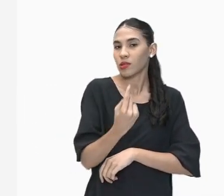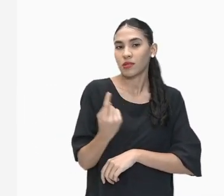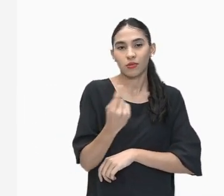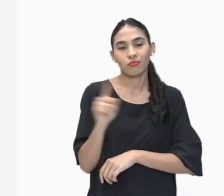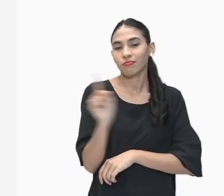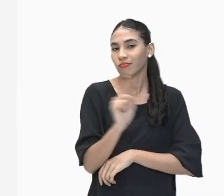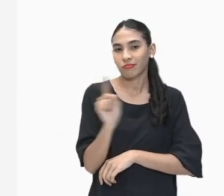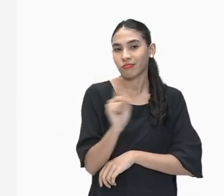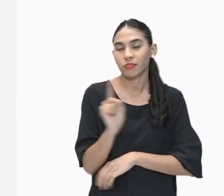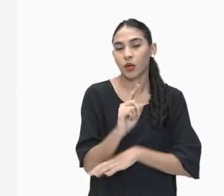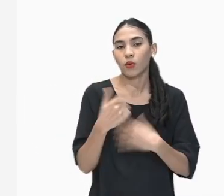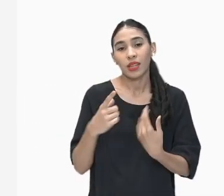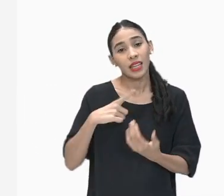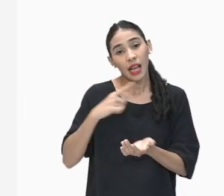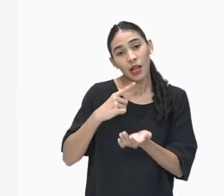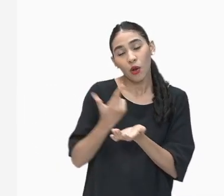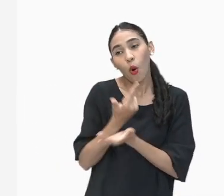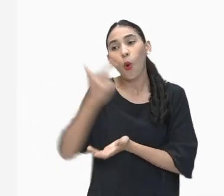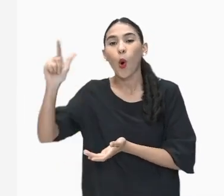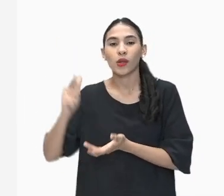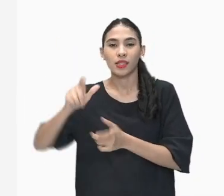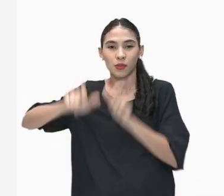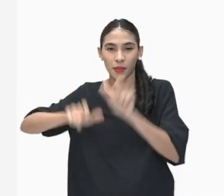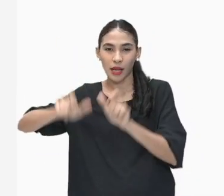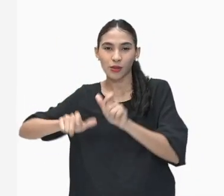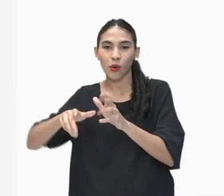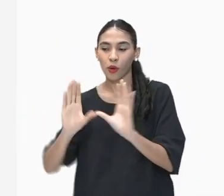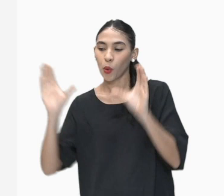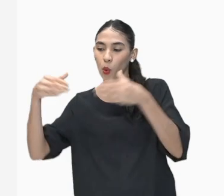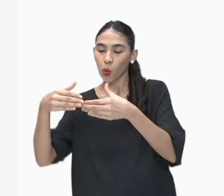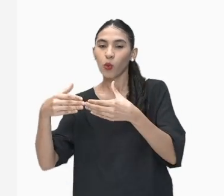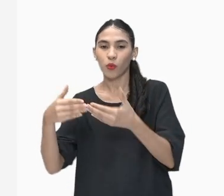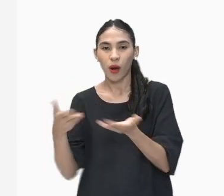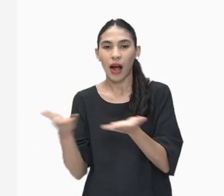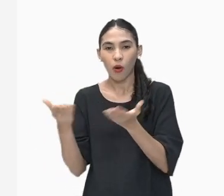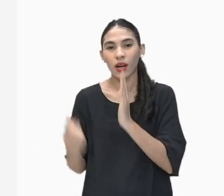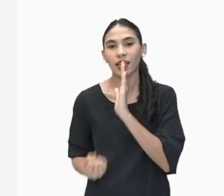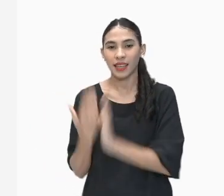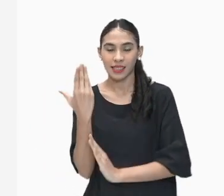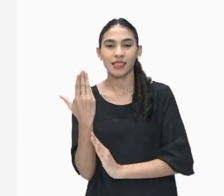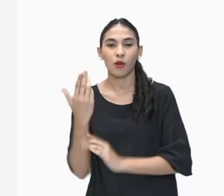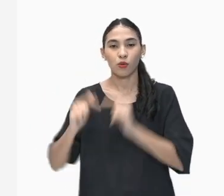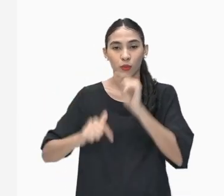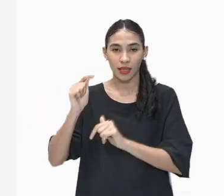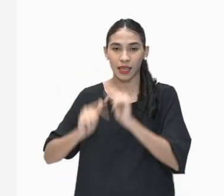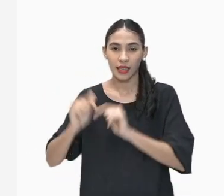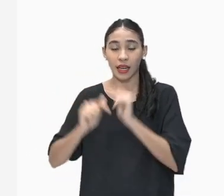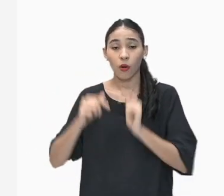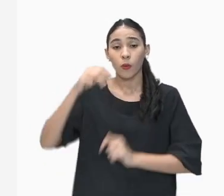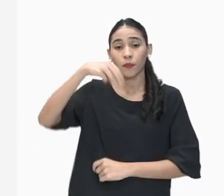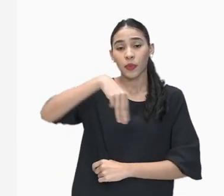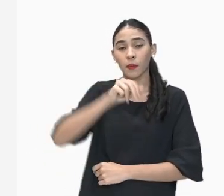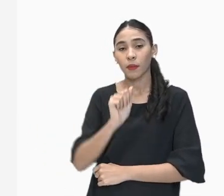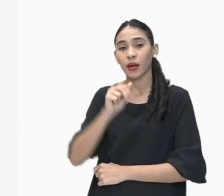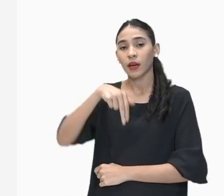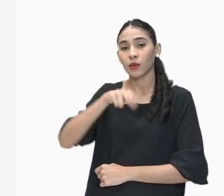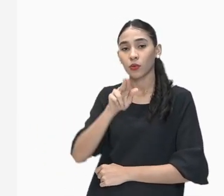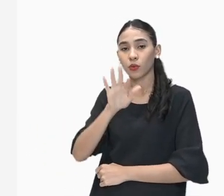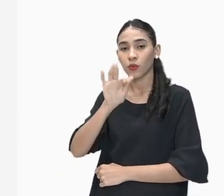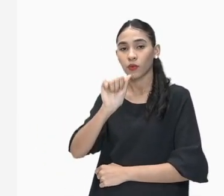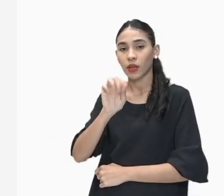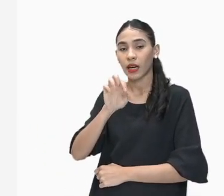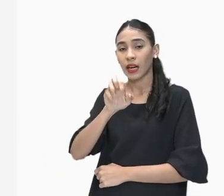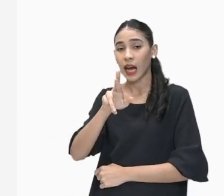só que vai produzir, vai ter outras pessoas que vão ajudar na produção. Vamos lá então, olha aí, na manufatura já é possível observar